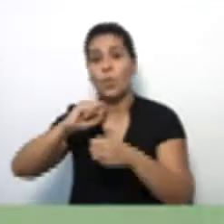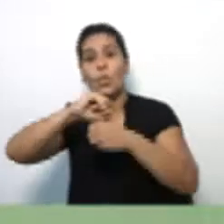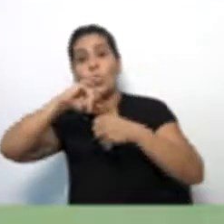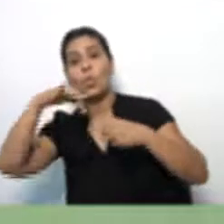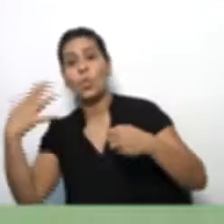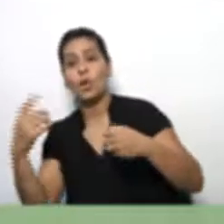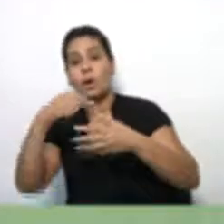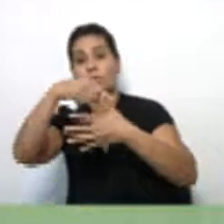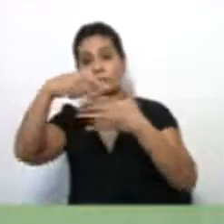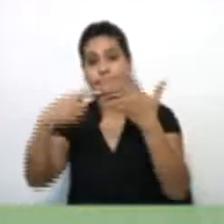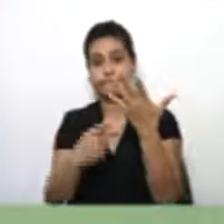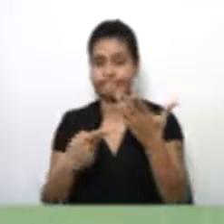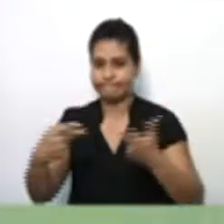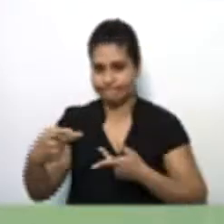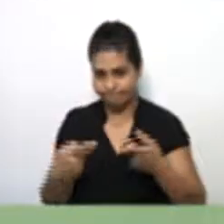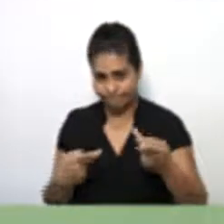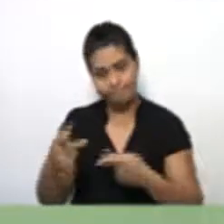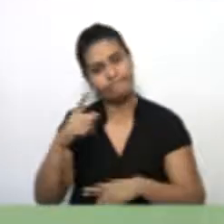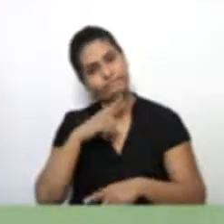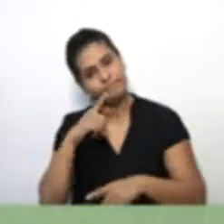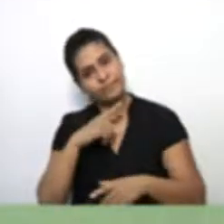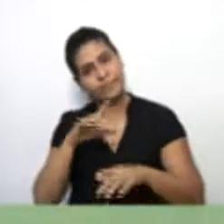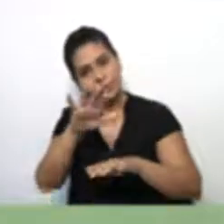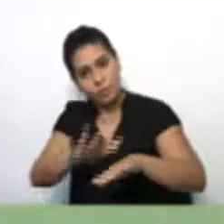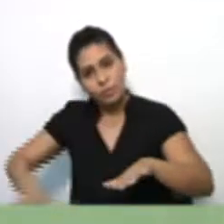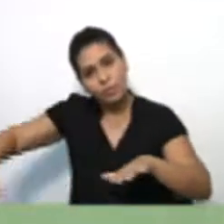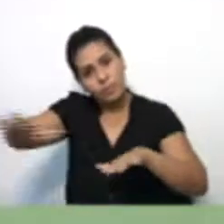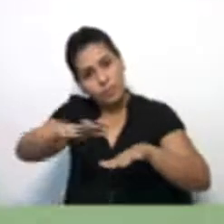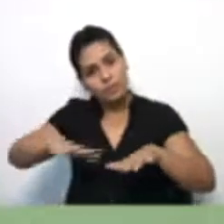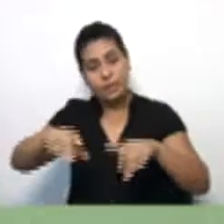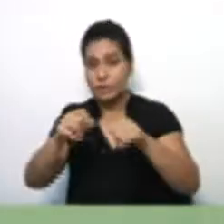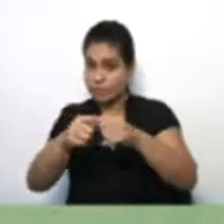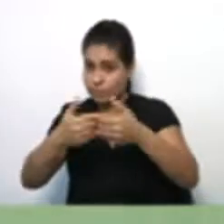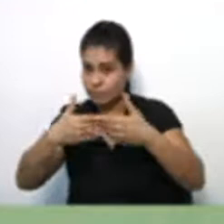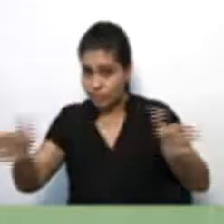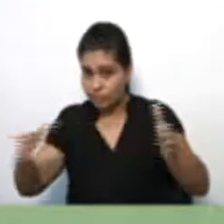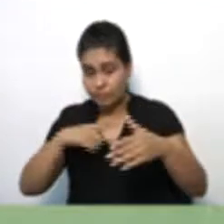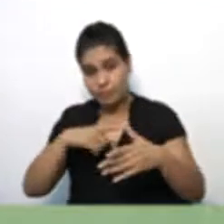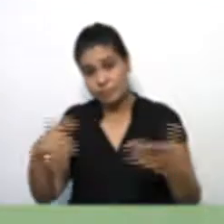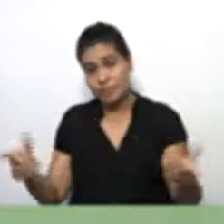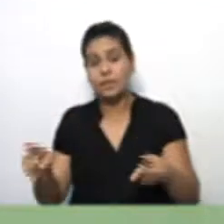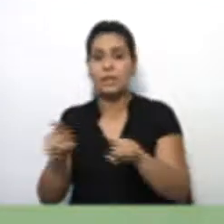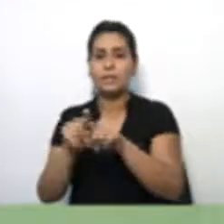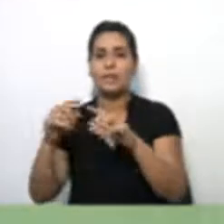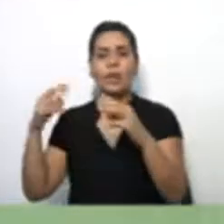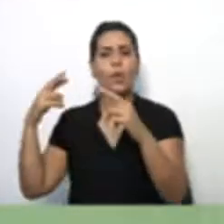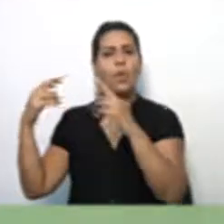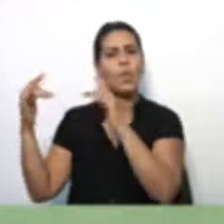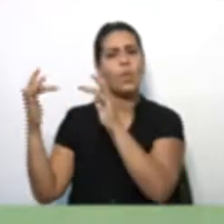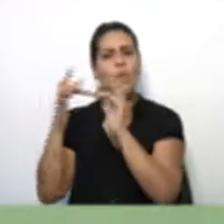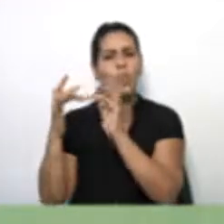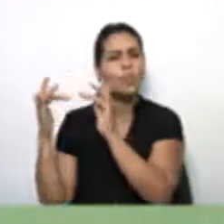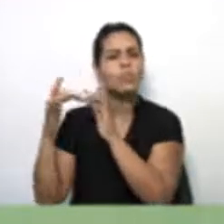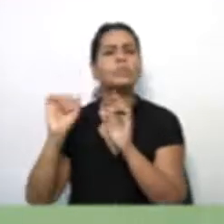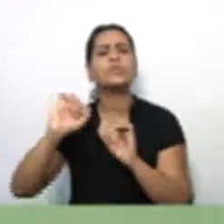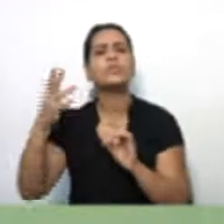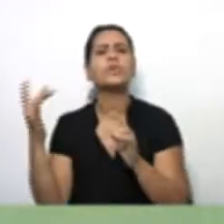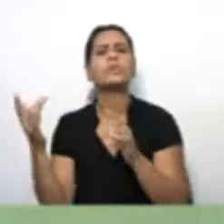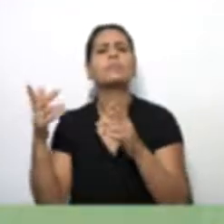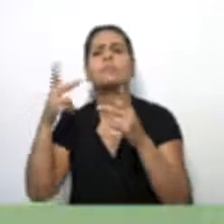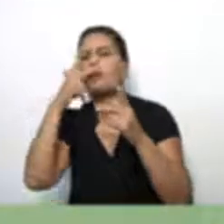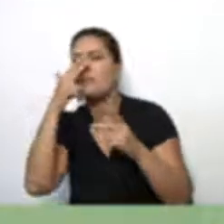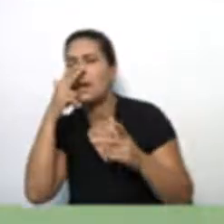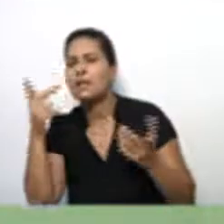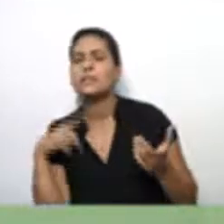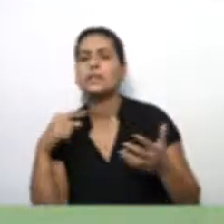de planejamento, né, existentes em um ambiente organizacional. Na verdade, a relação existente entre eles. Vamos